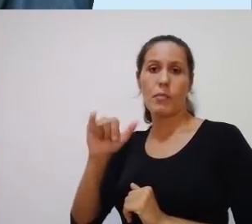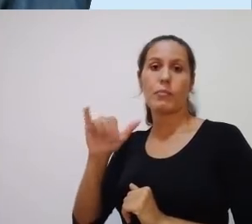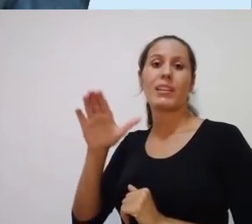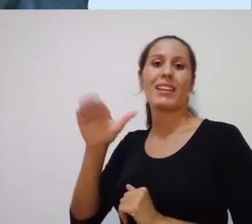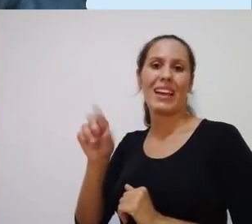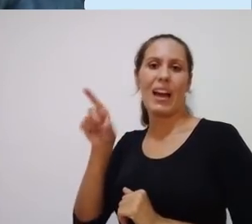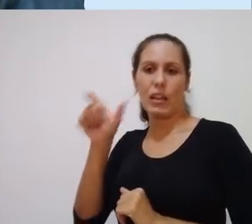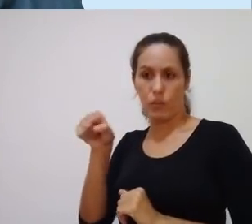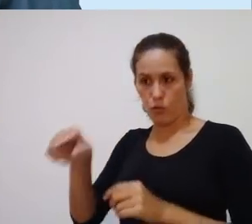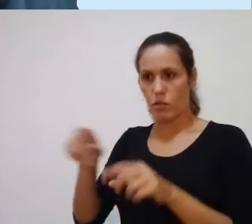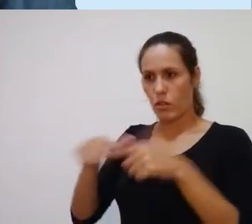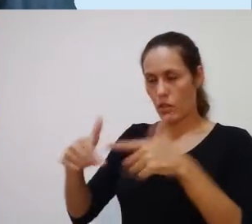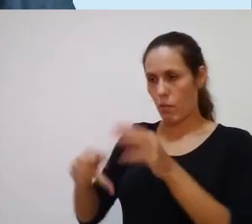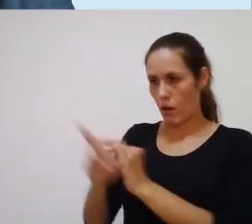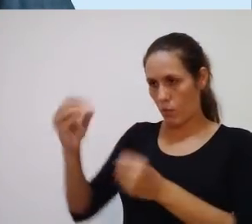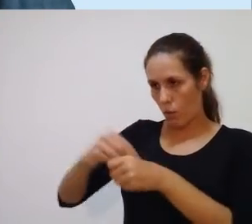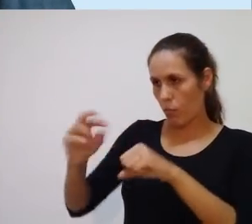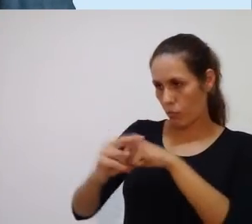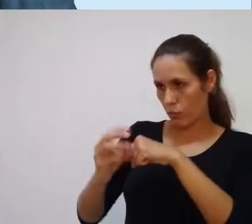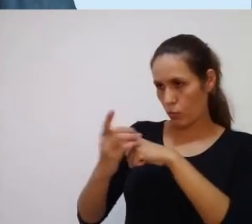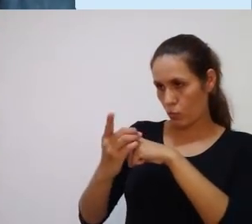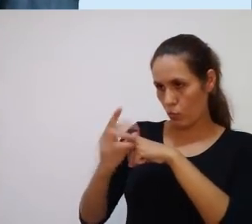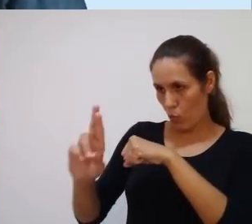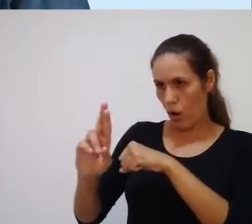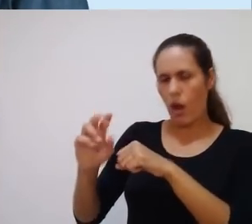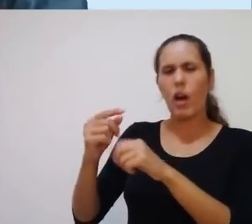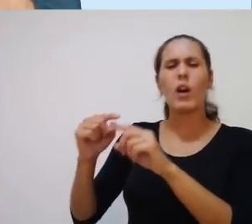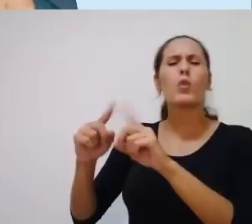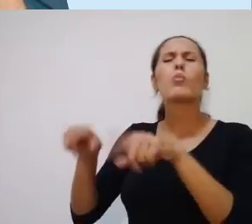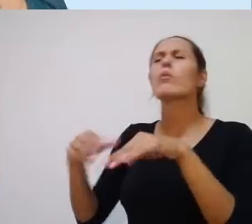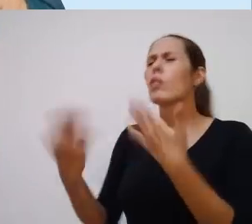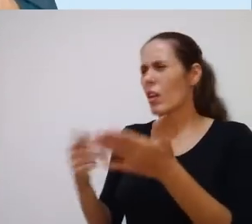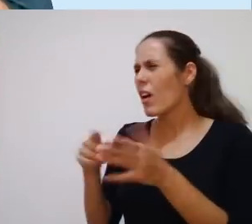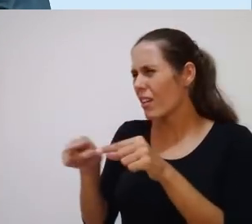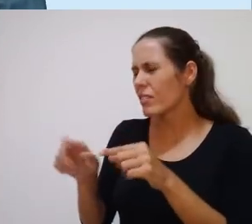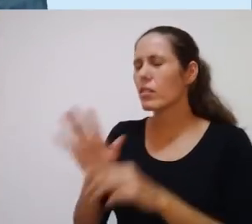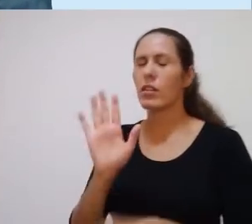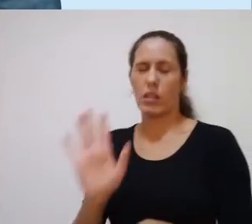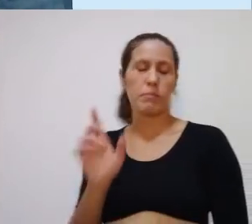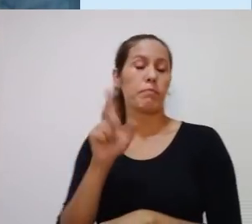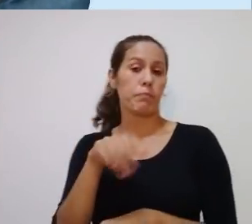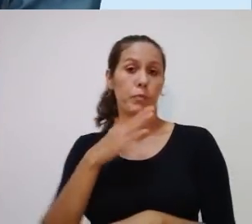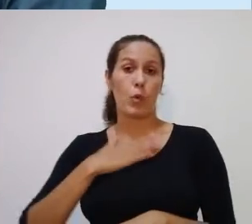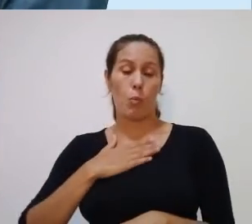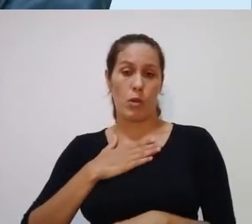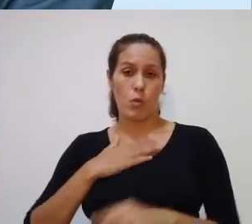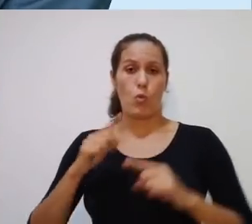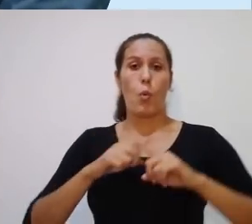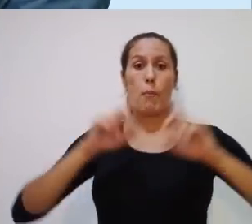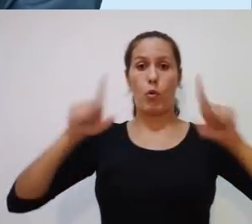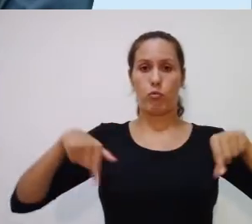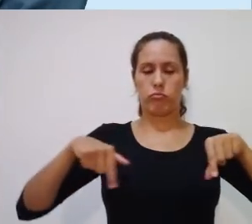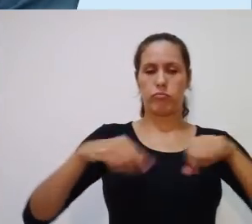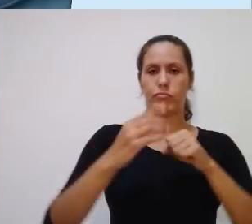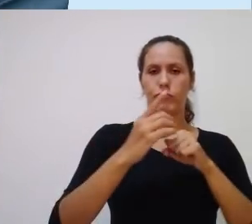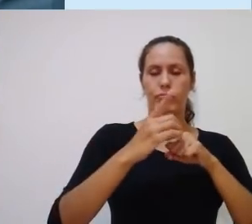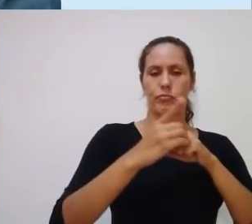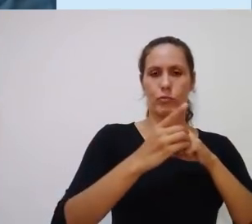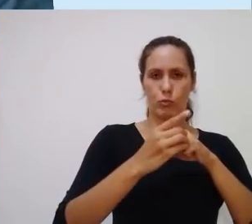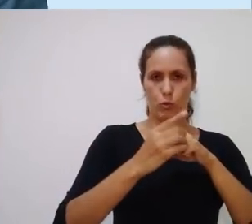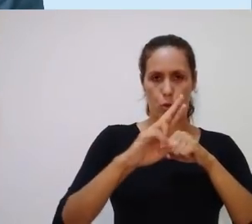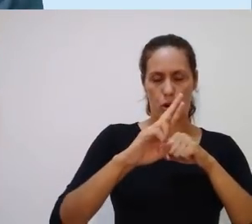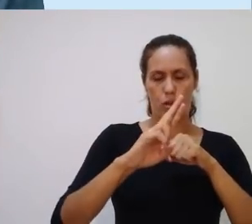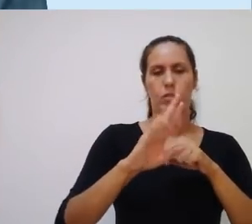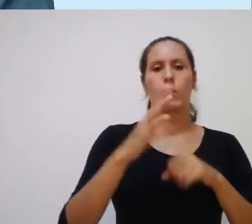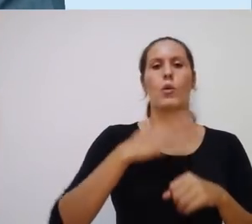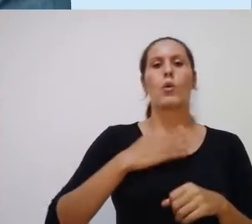aplicada. Sim. Não é isso? Sim. O teu projeto de doutorado foi o quê? Diz aí. O projeto de doutorado foi o seguinte. Em 1975,